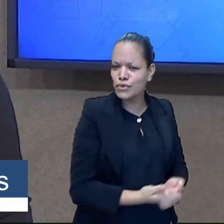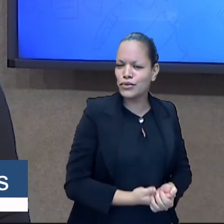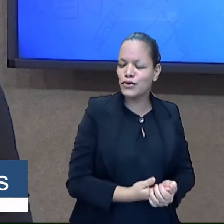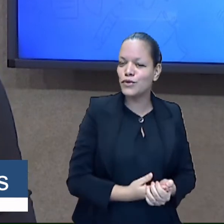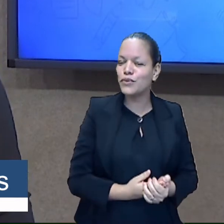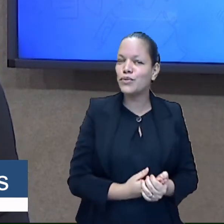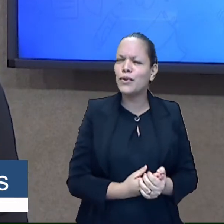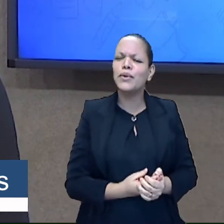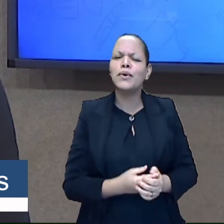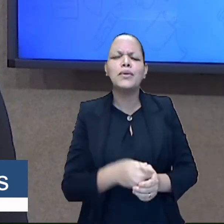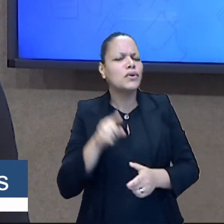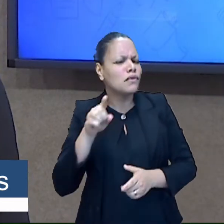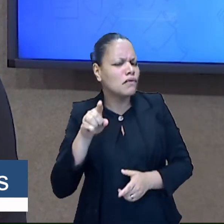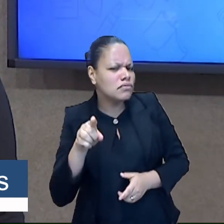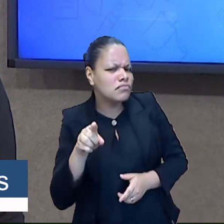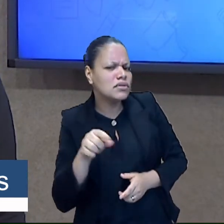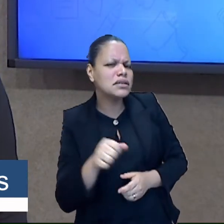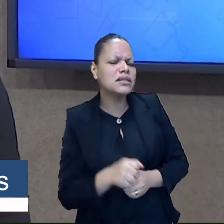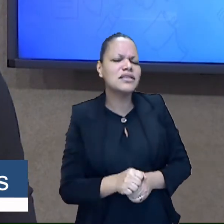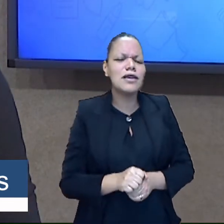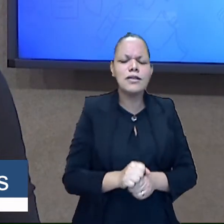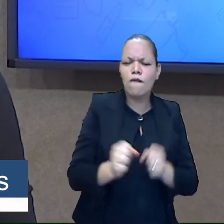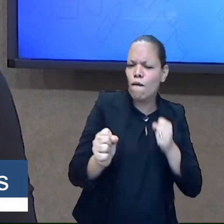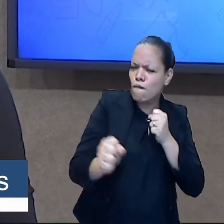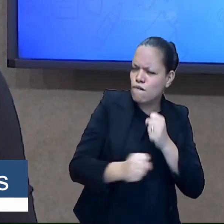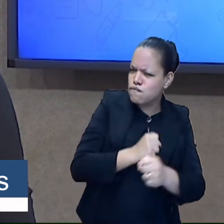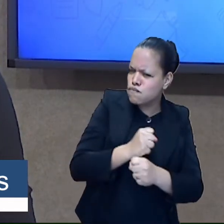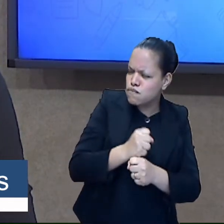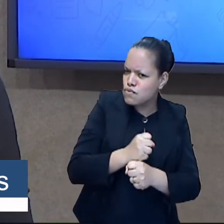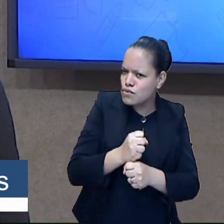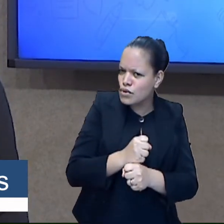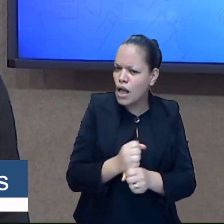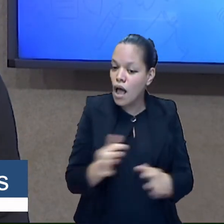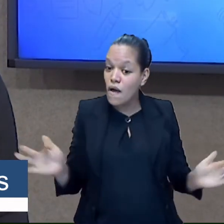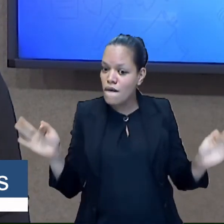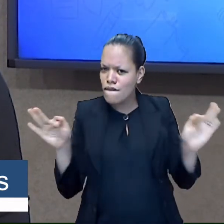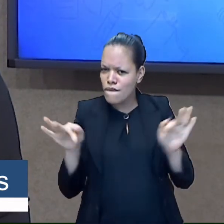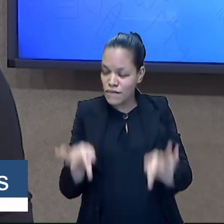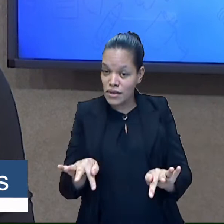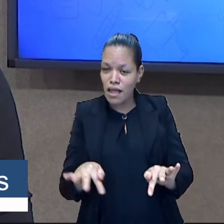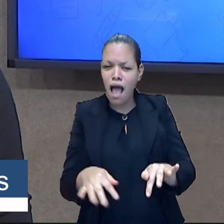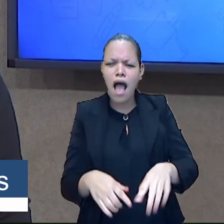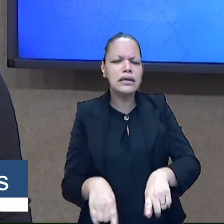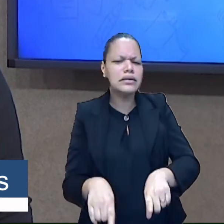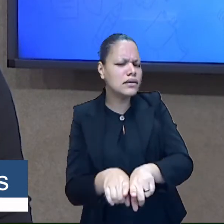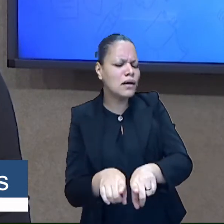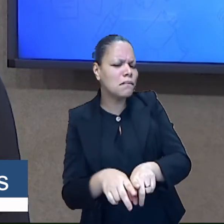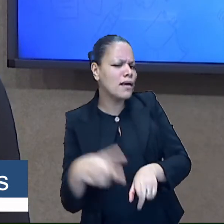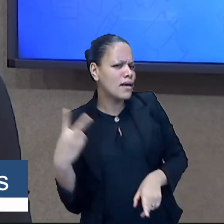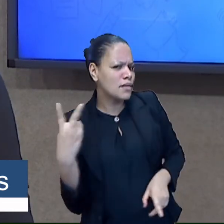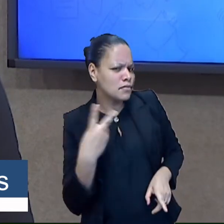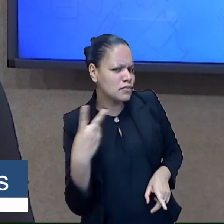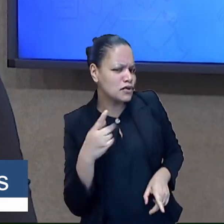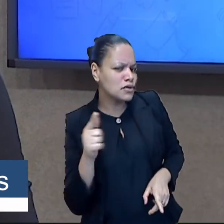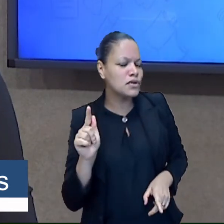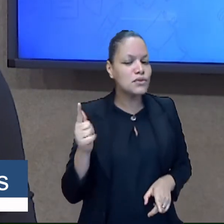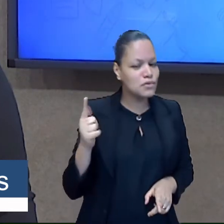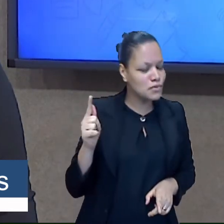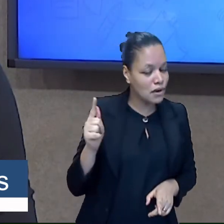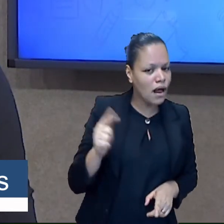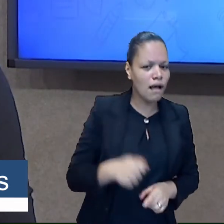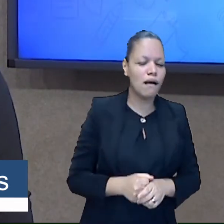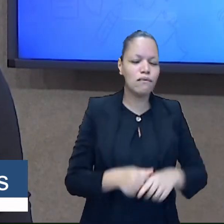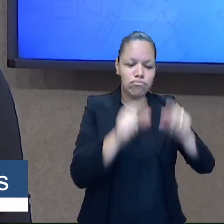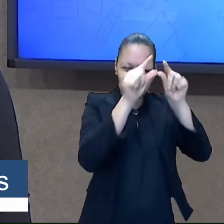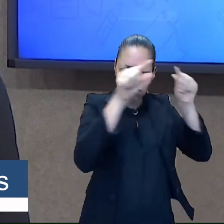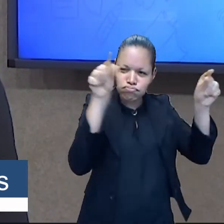para os anos finais e depois vão para o segundo grau. As tirinhas, elas são muito importantes lá quando você